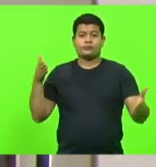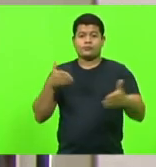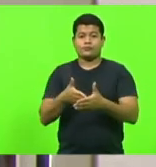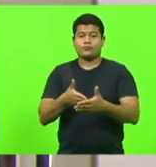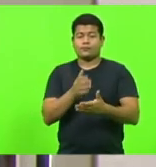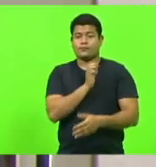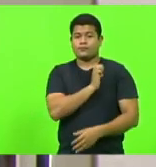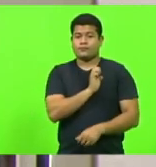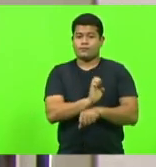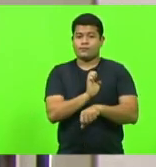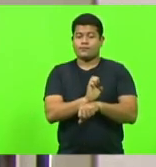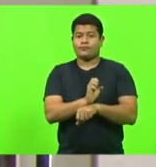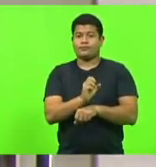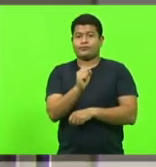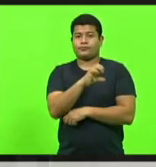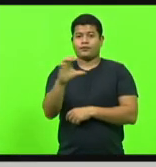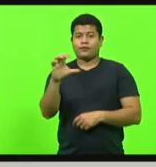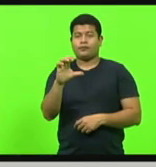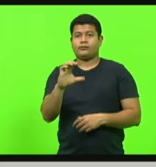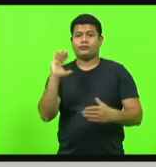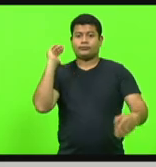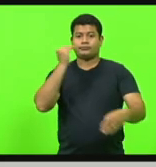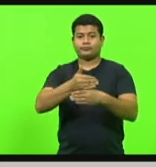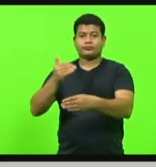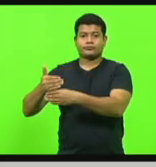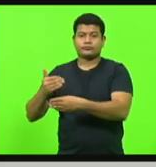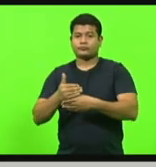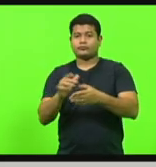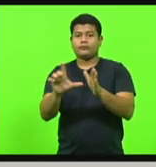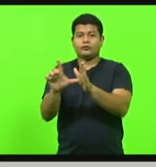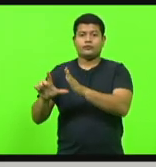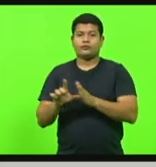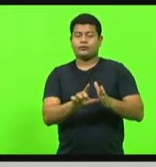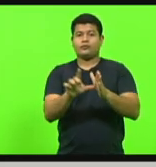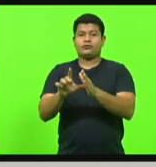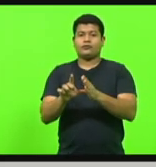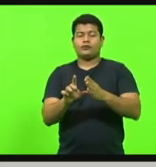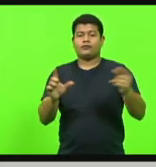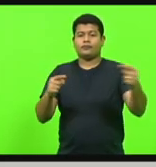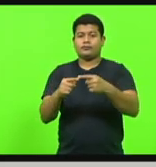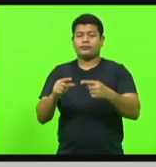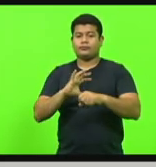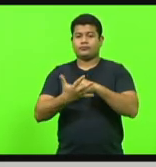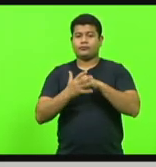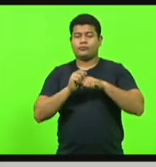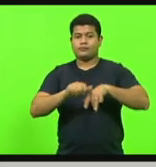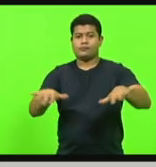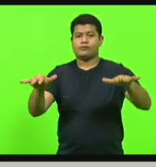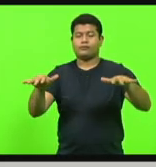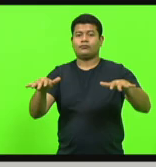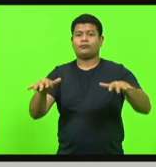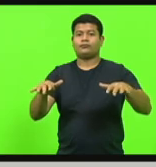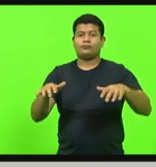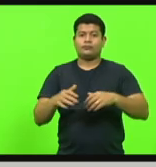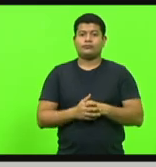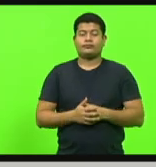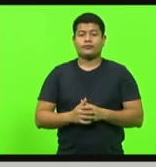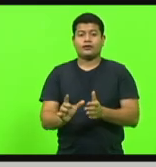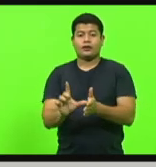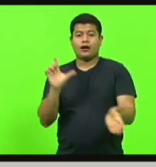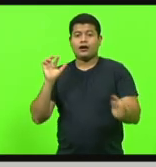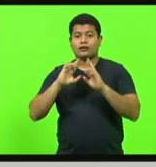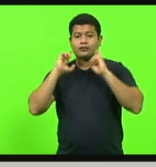Catarina a decretação de fechamento de estabelecimentos comerciais por decorrência da pandemia de Covid-19, sem reunião prévia com